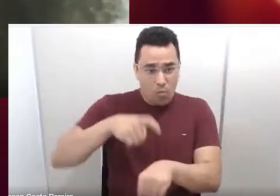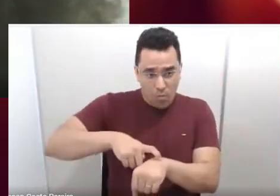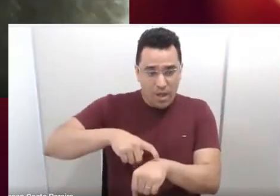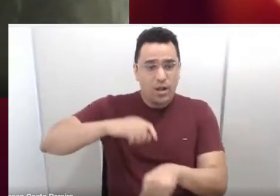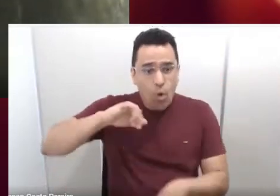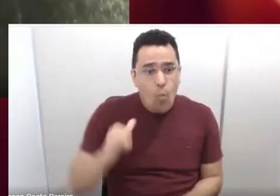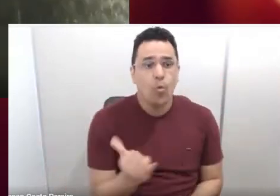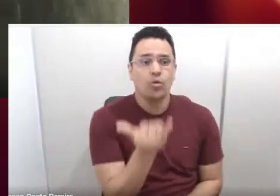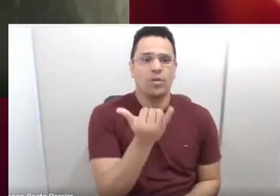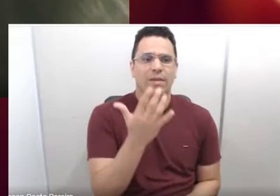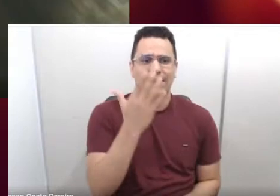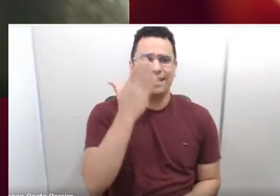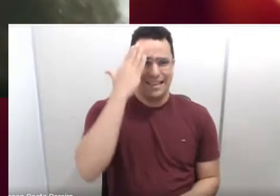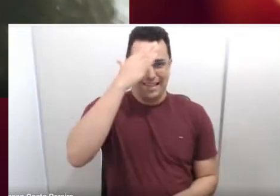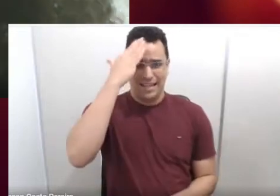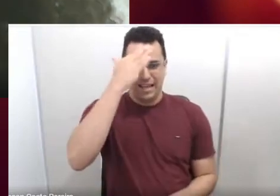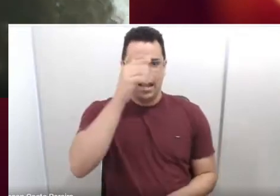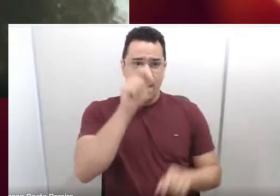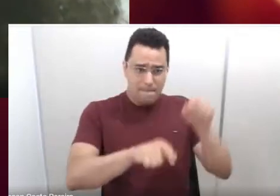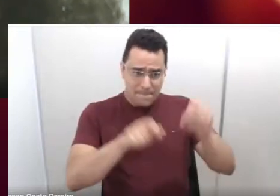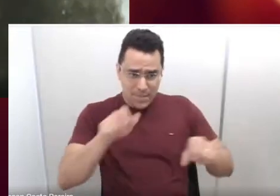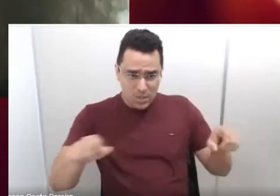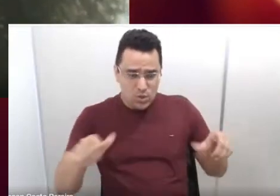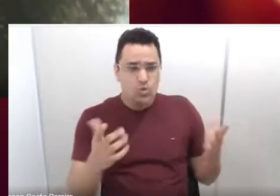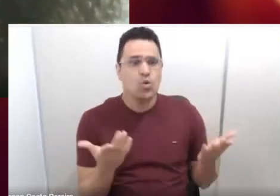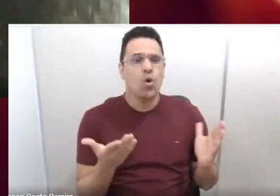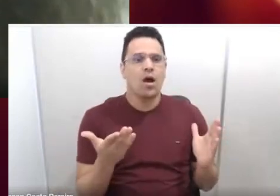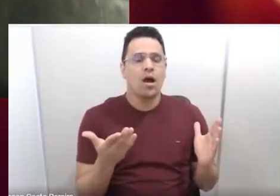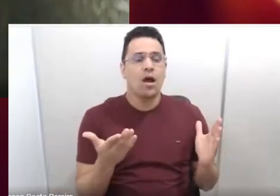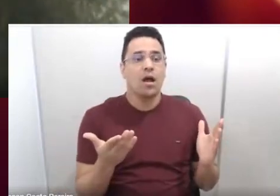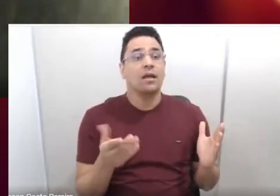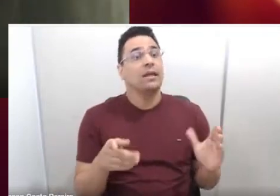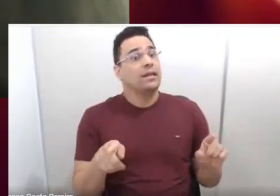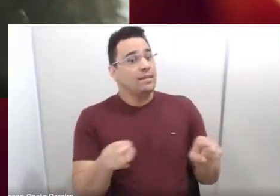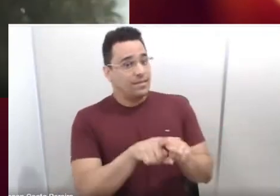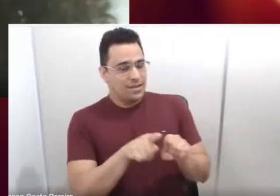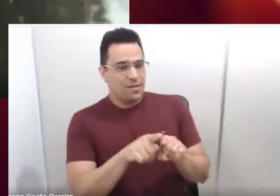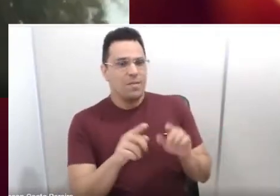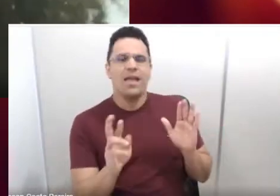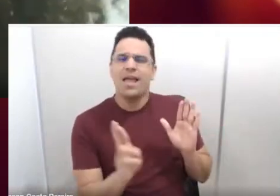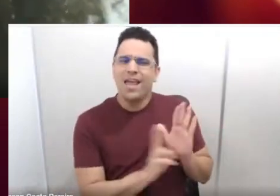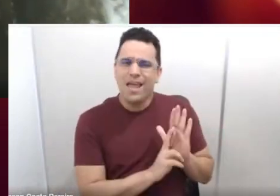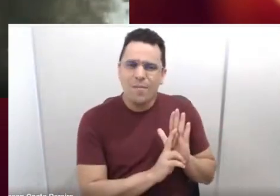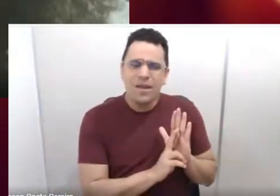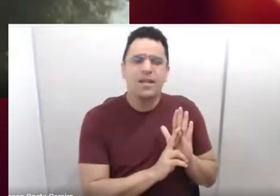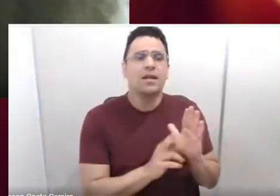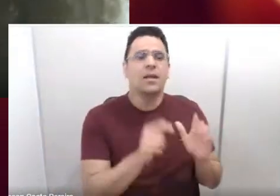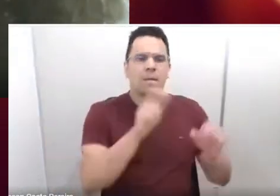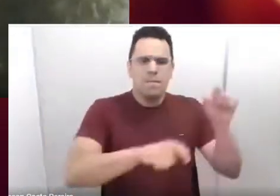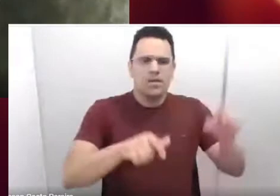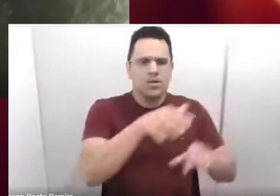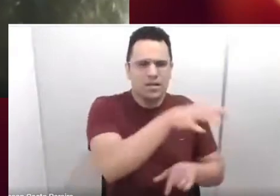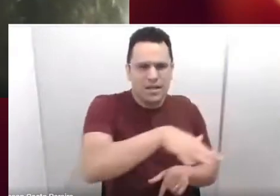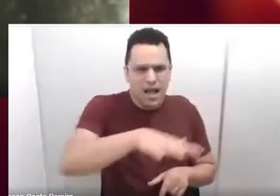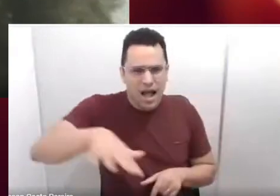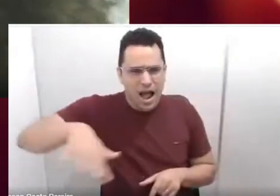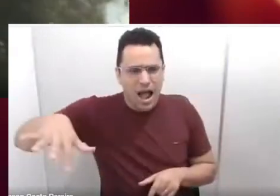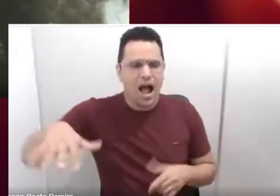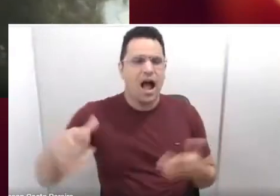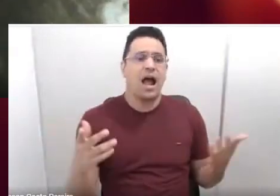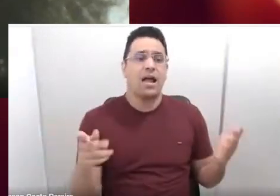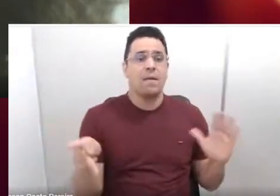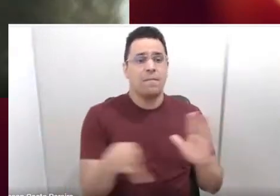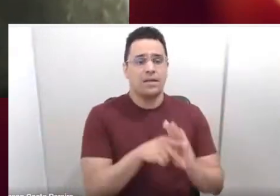de vida e de trabalho. E a nossa proposta é chamar representantes, né, dos principais atores que compõem a